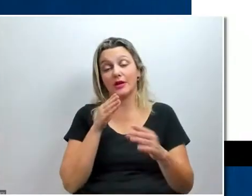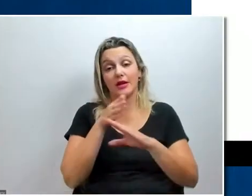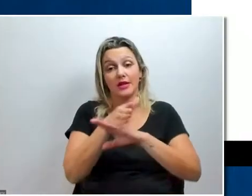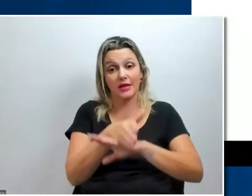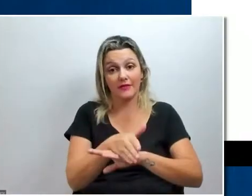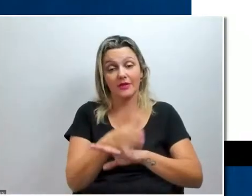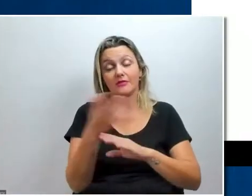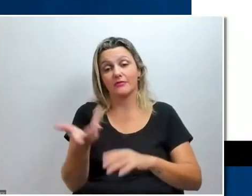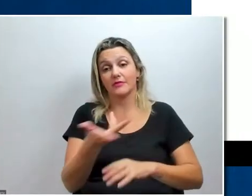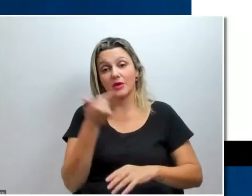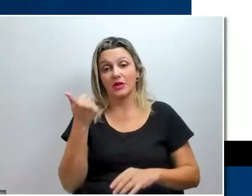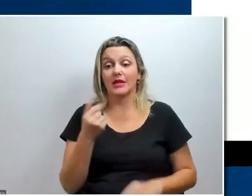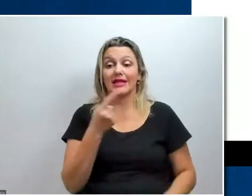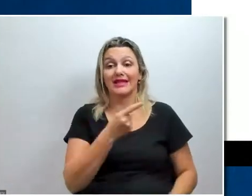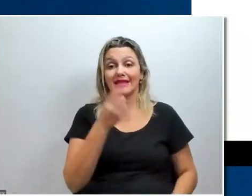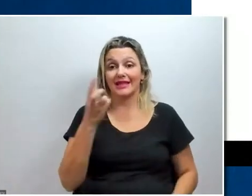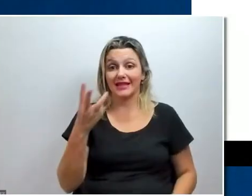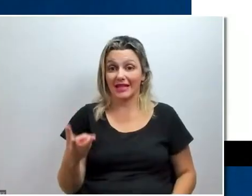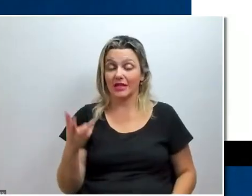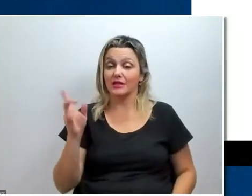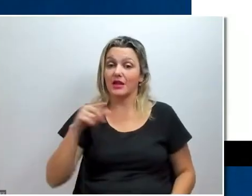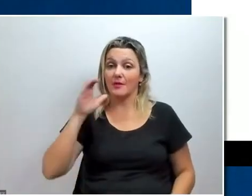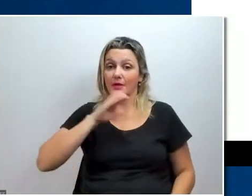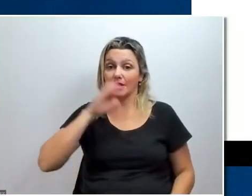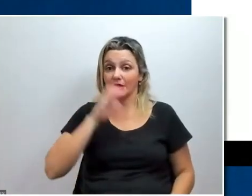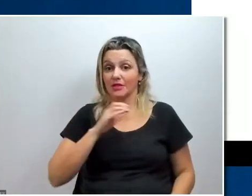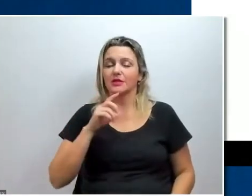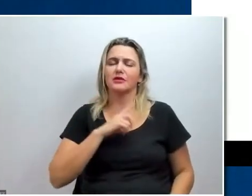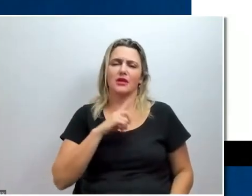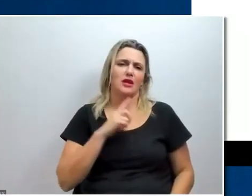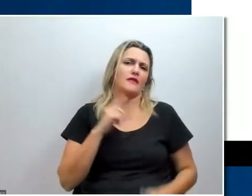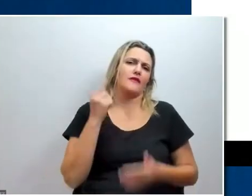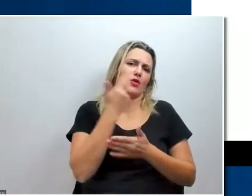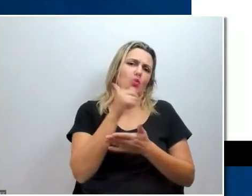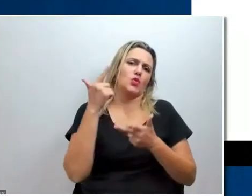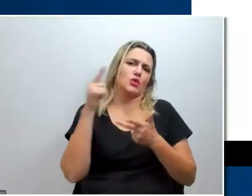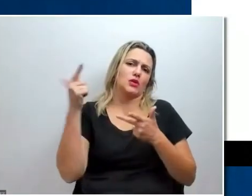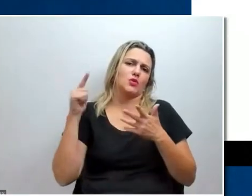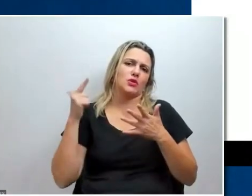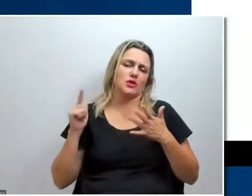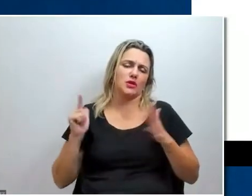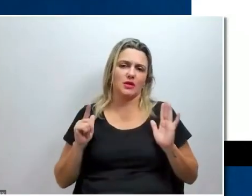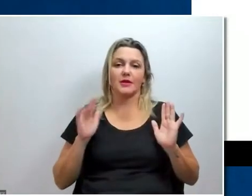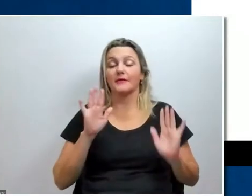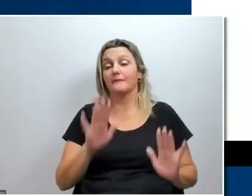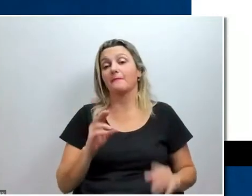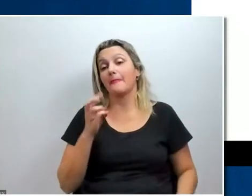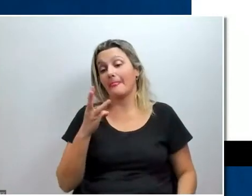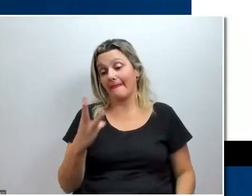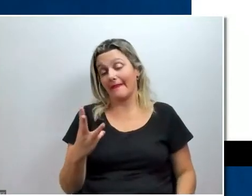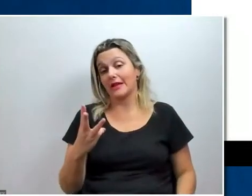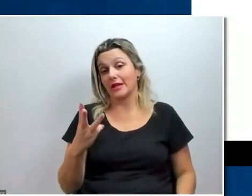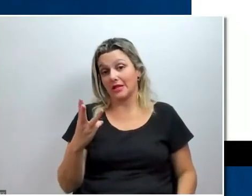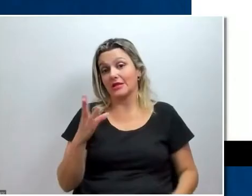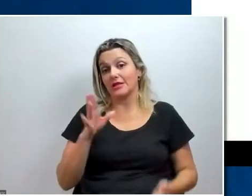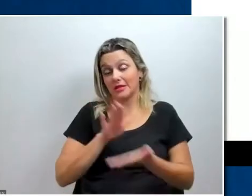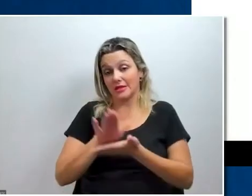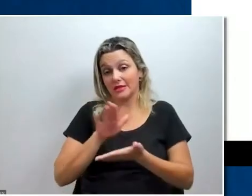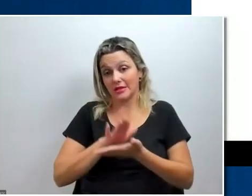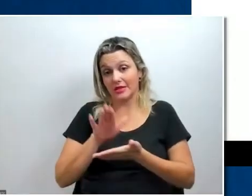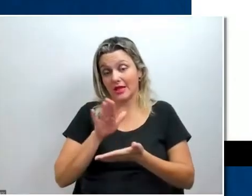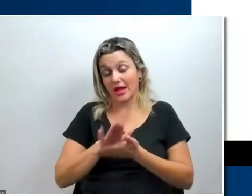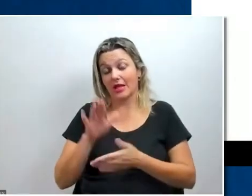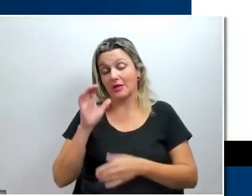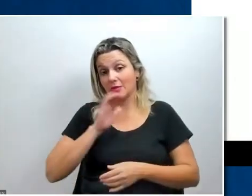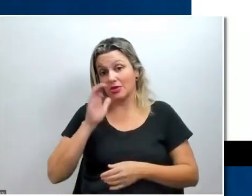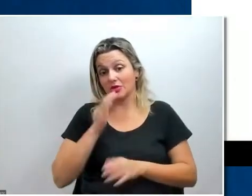como emergentes. Né? E uma série de outras, né? 3 que eram consideradas emergentes antes de 2015 e